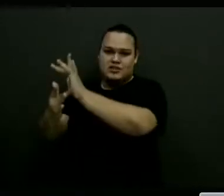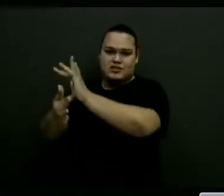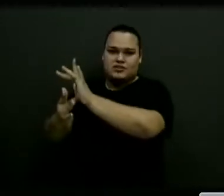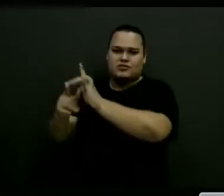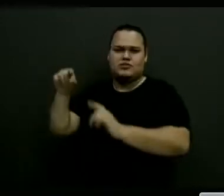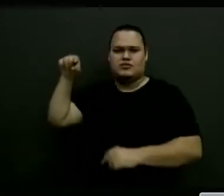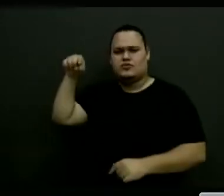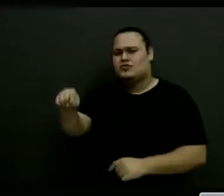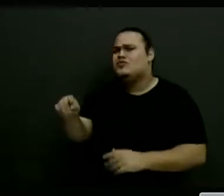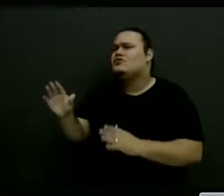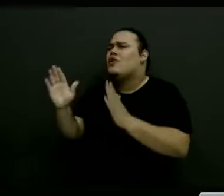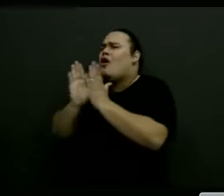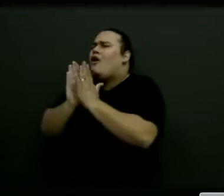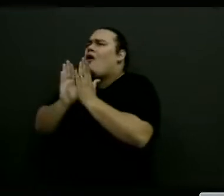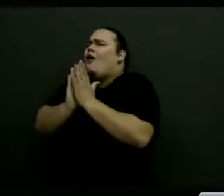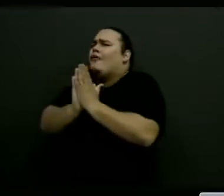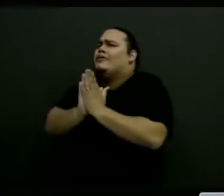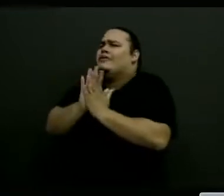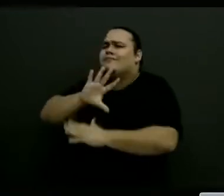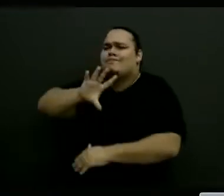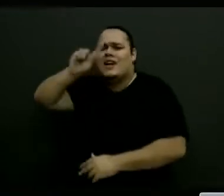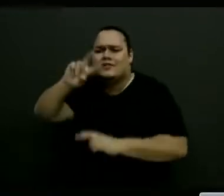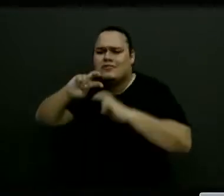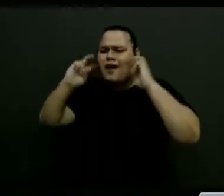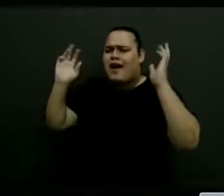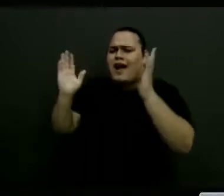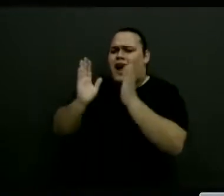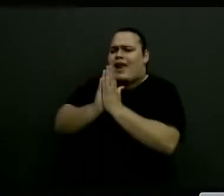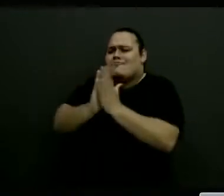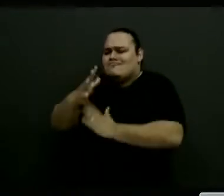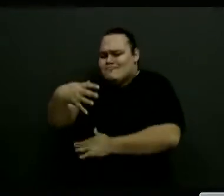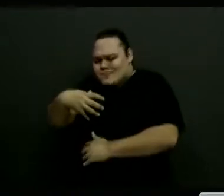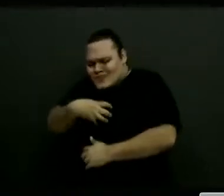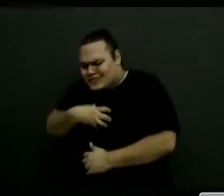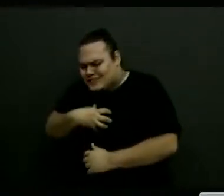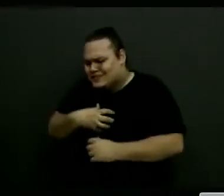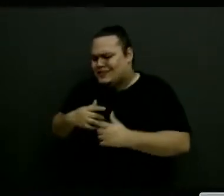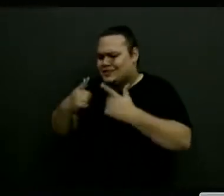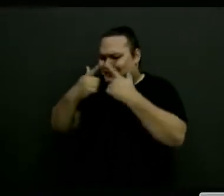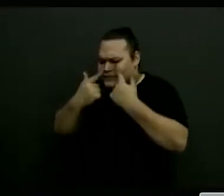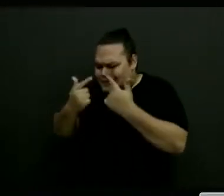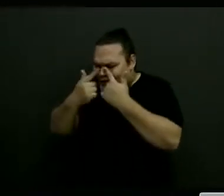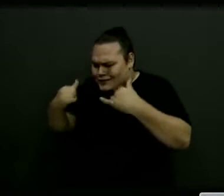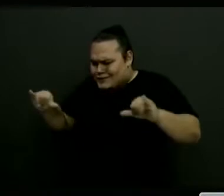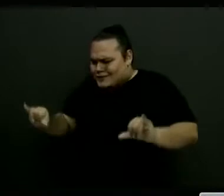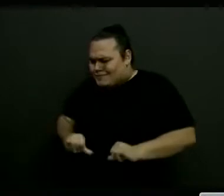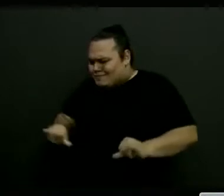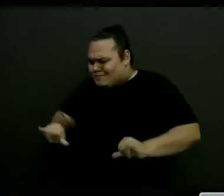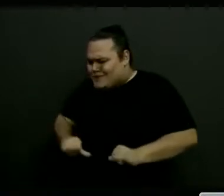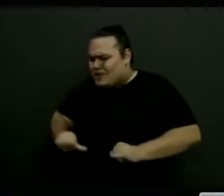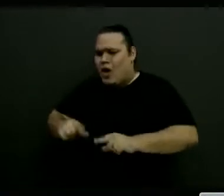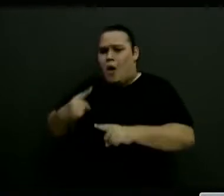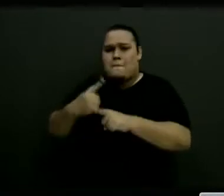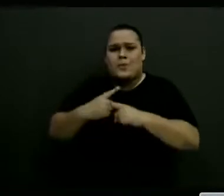oferecendo rogos e súplicas, com grande clamor e lágrimas, ao que lhe podia livrar